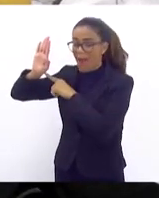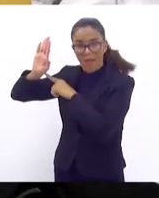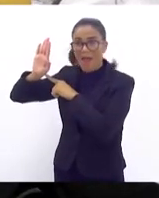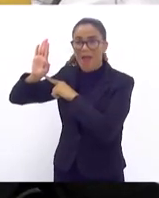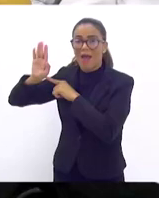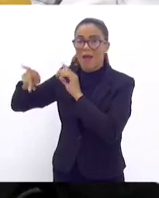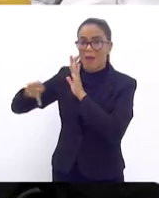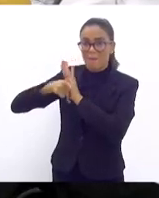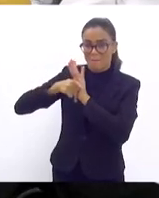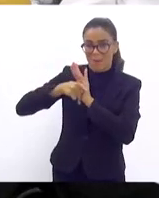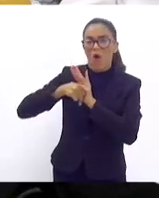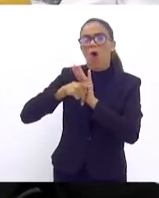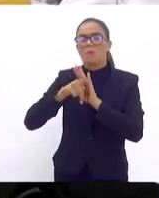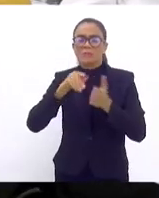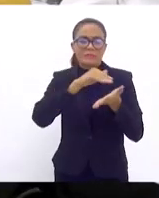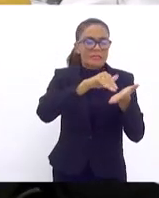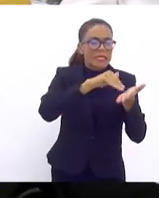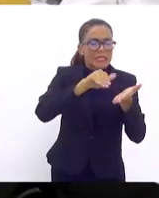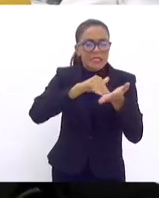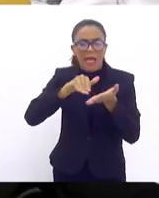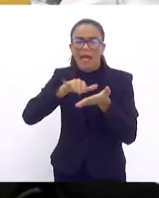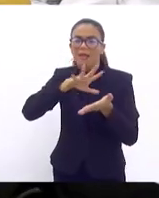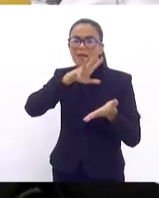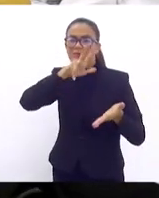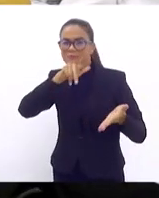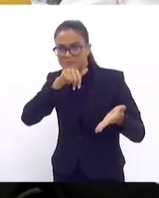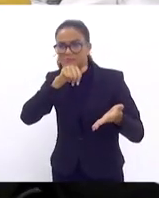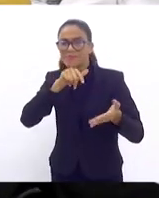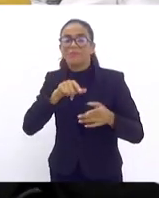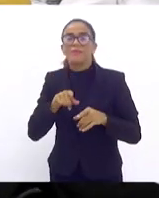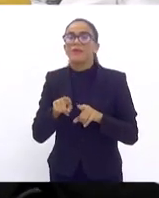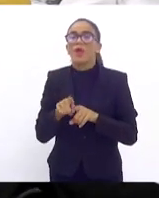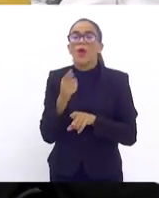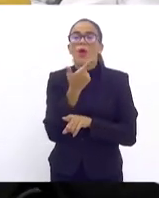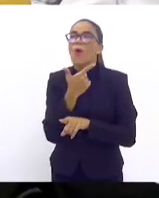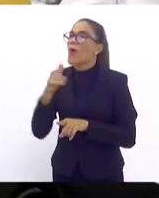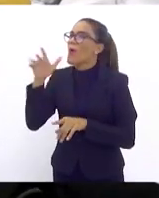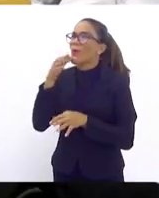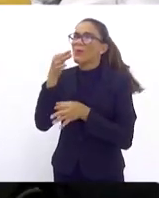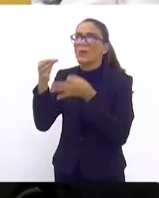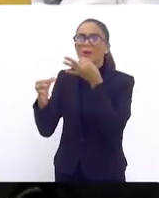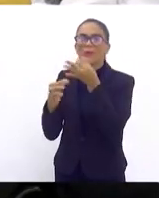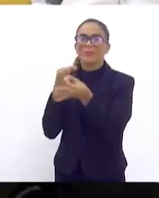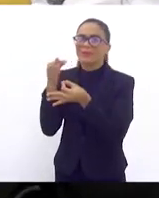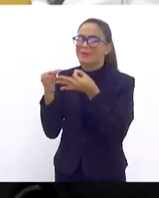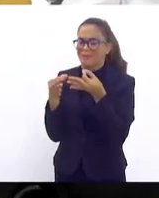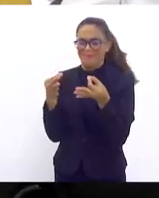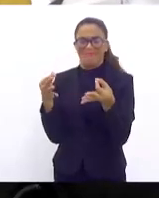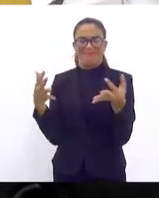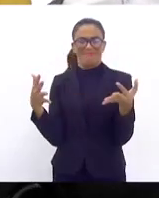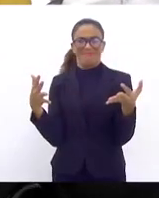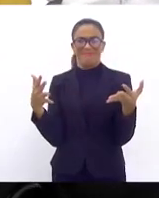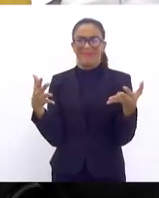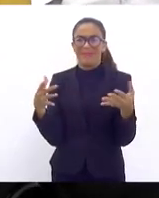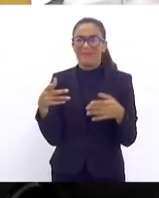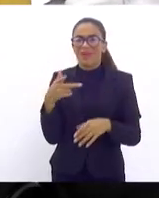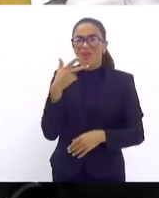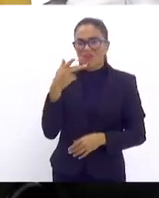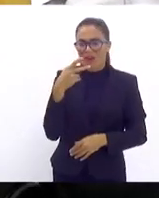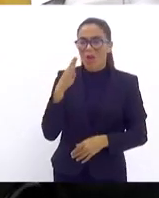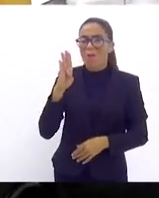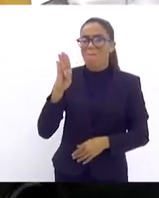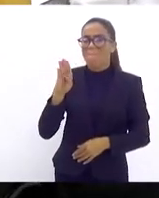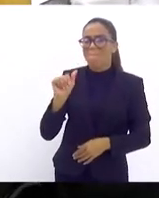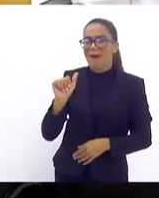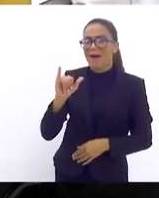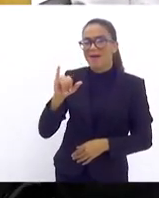si, a estrutura, o secretário, etc., etc., tem um outro opinamento. Então, quando eu falo abaixa em diligência ao